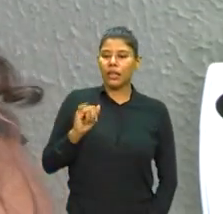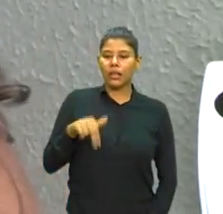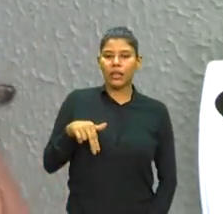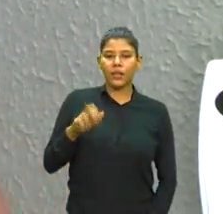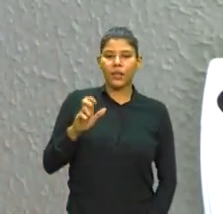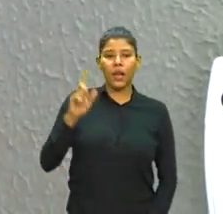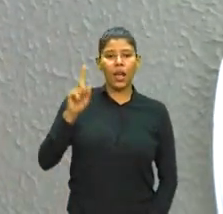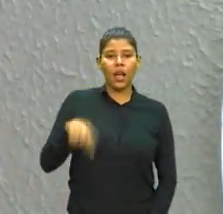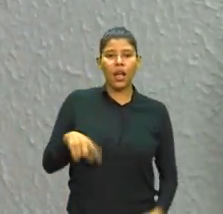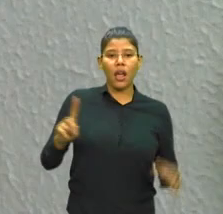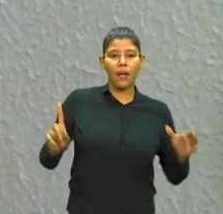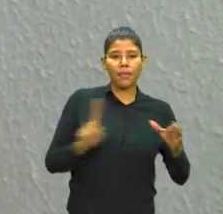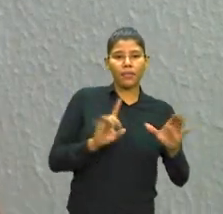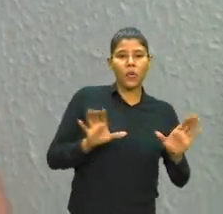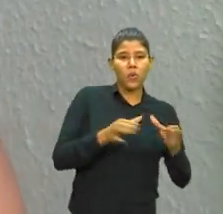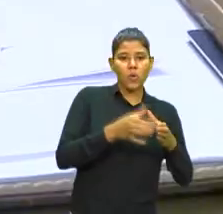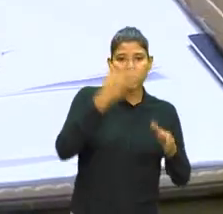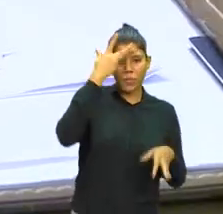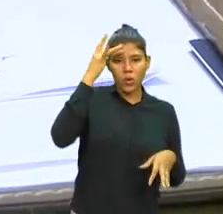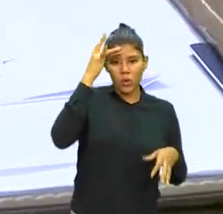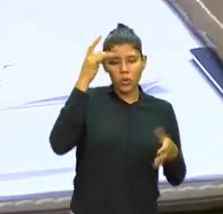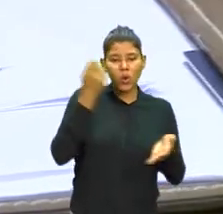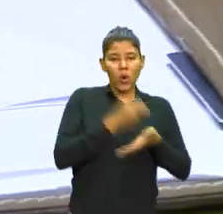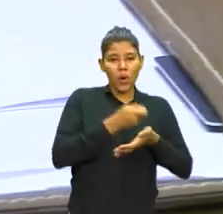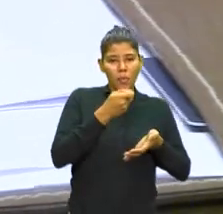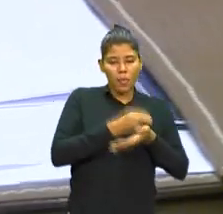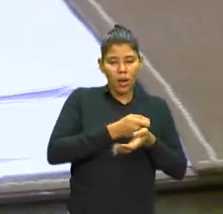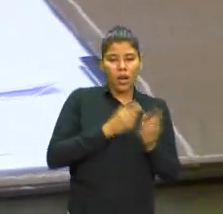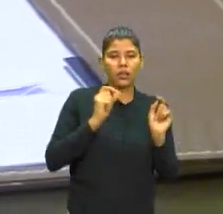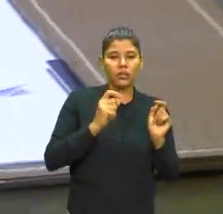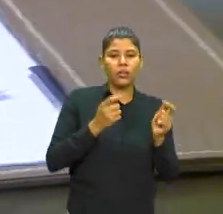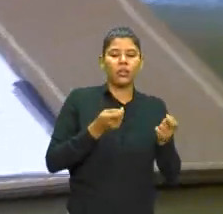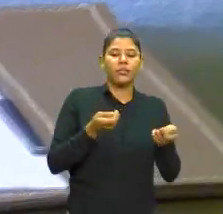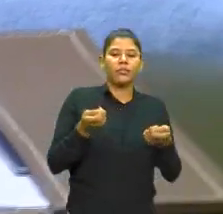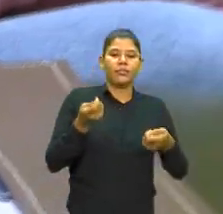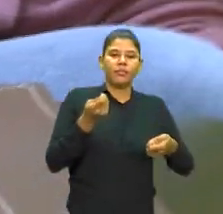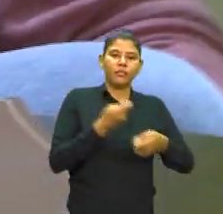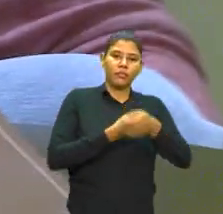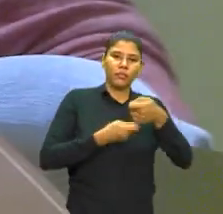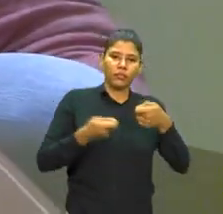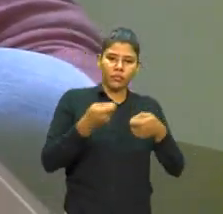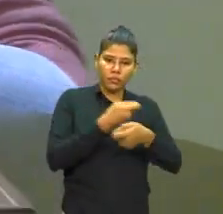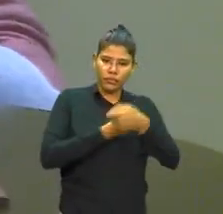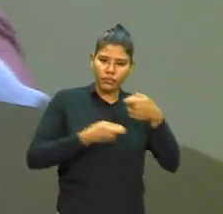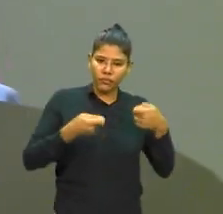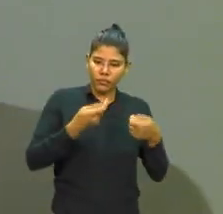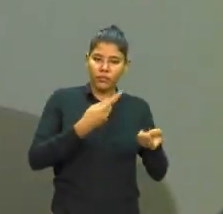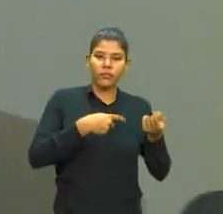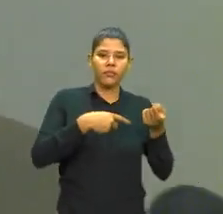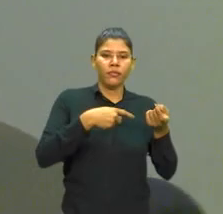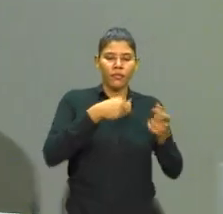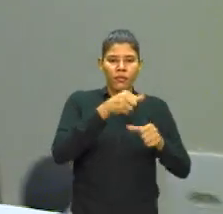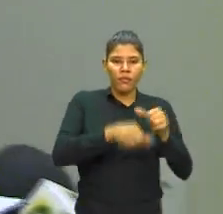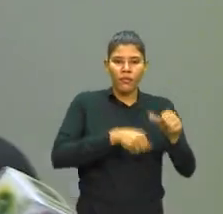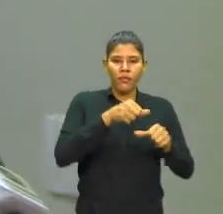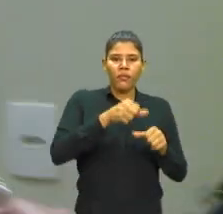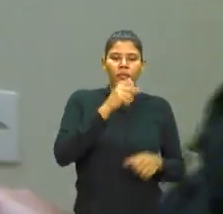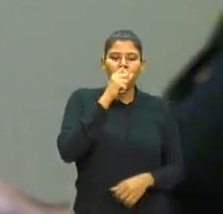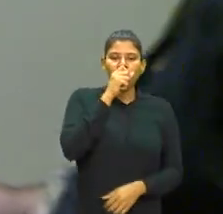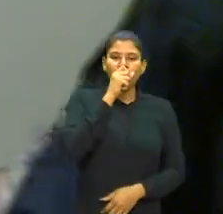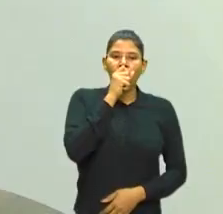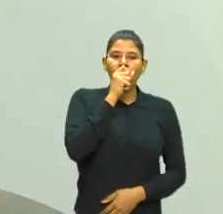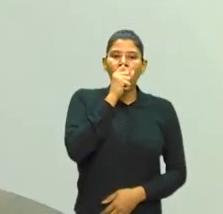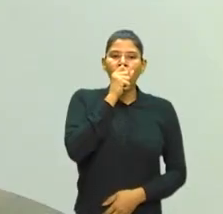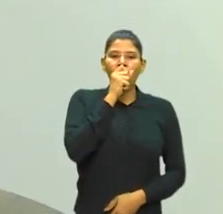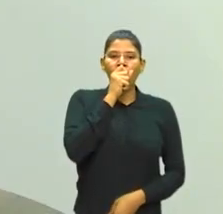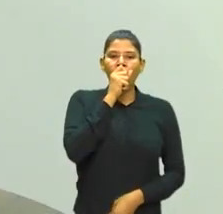foram obrigadas a mudar a forma de economizar e investir o dinheiro que recebem mensalmente segundo o levantamento publicado no Jornal Valor